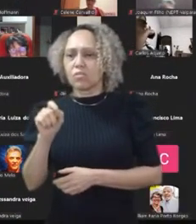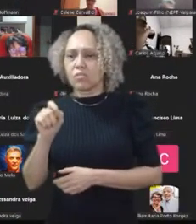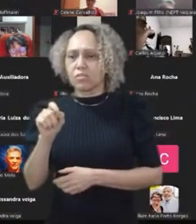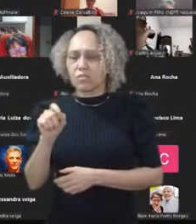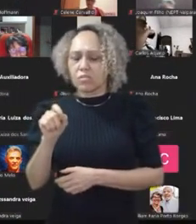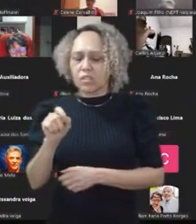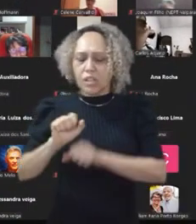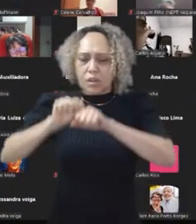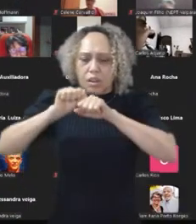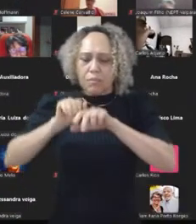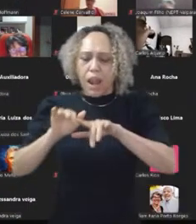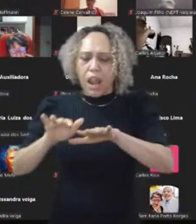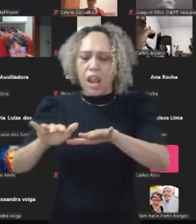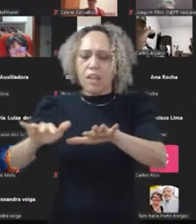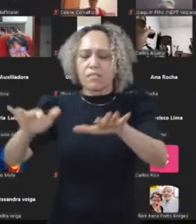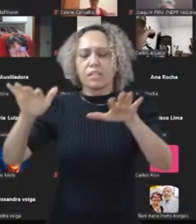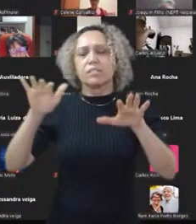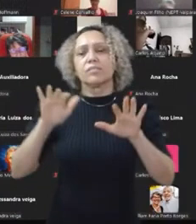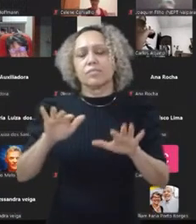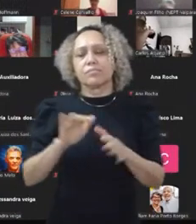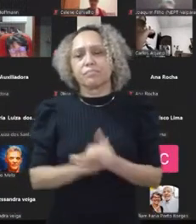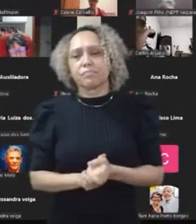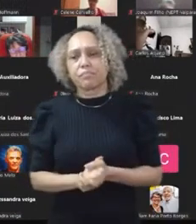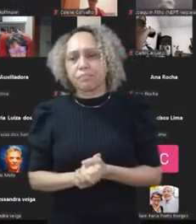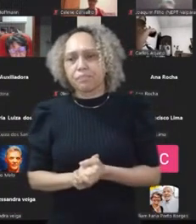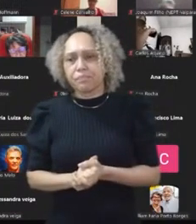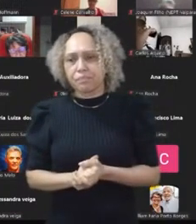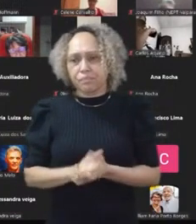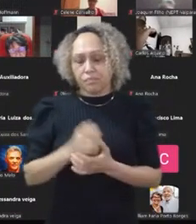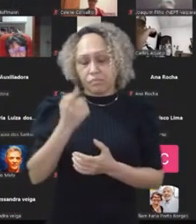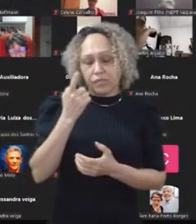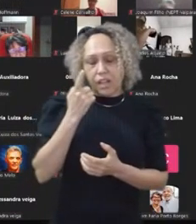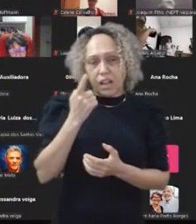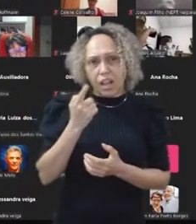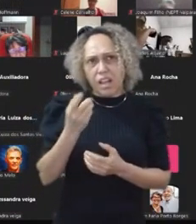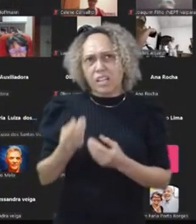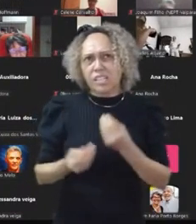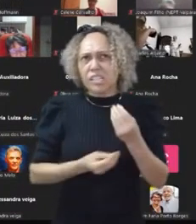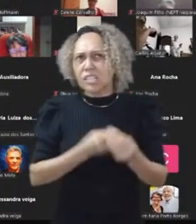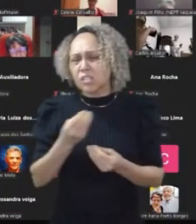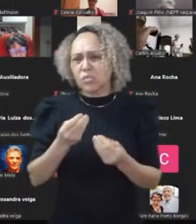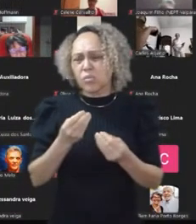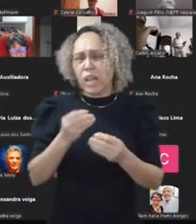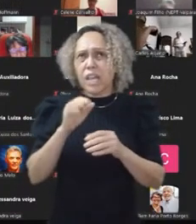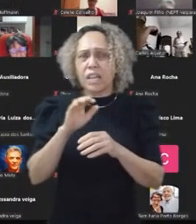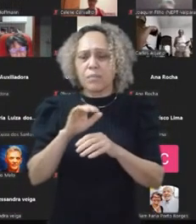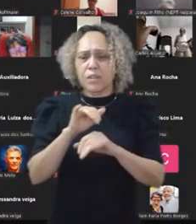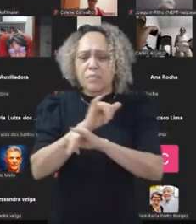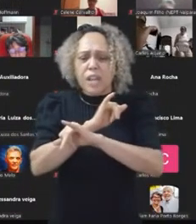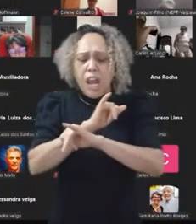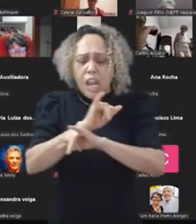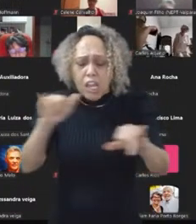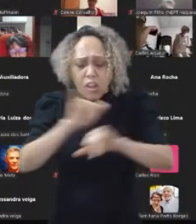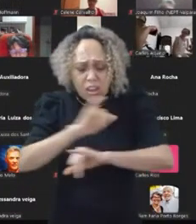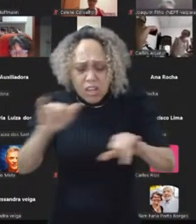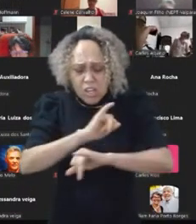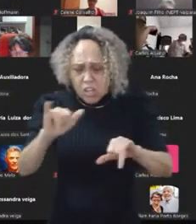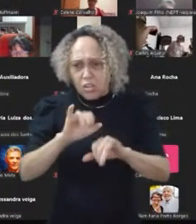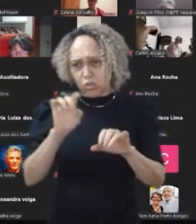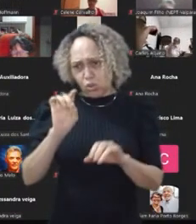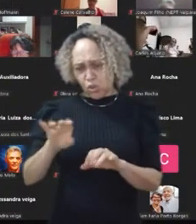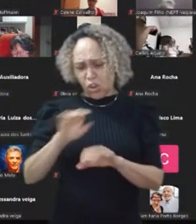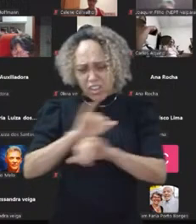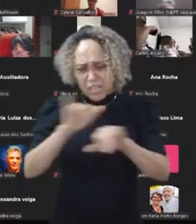esses problemas eh porque eu falo que não é uma questão transmissiva apenas né É uma questão de uma